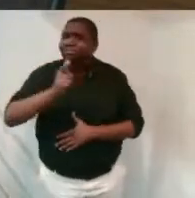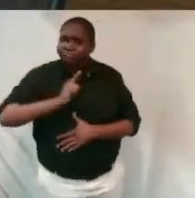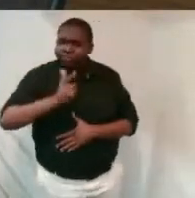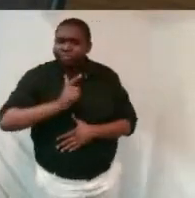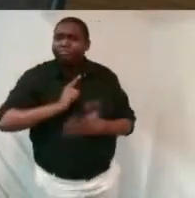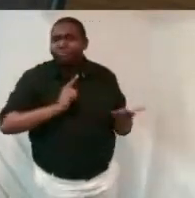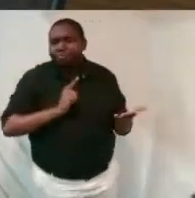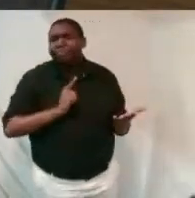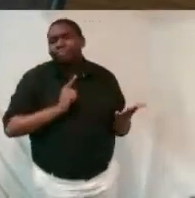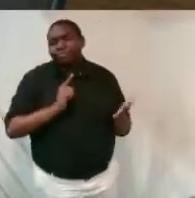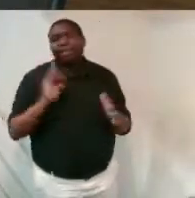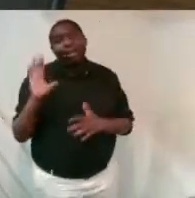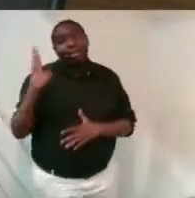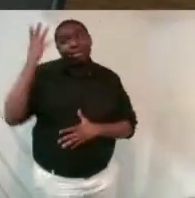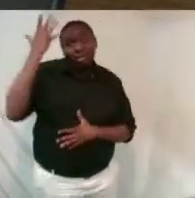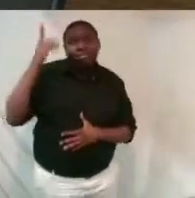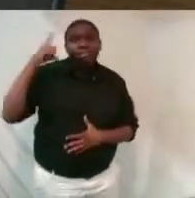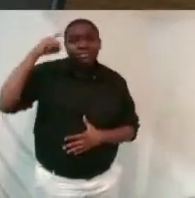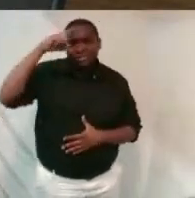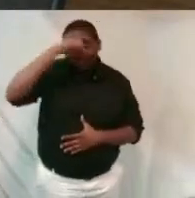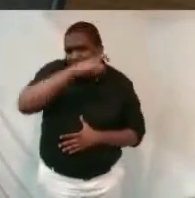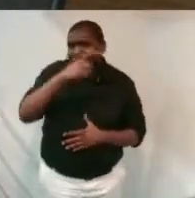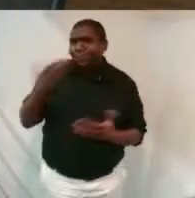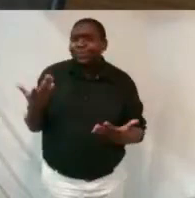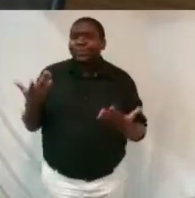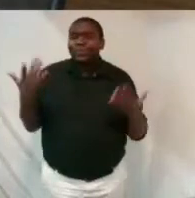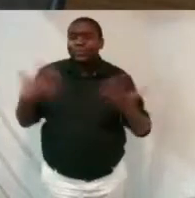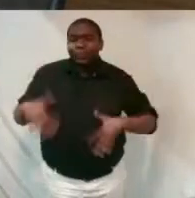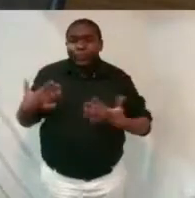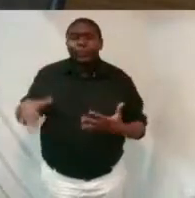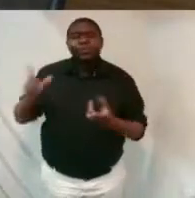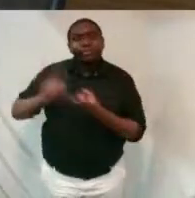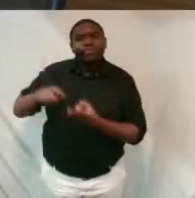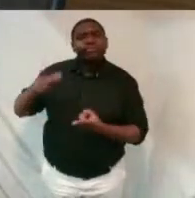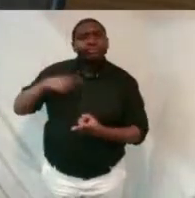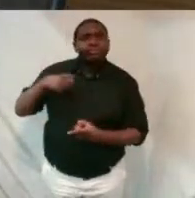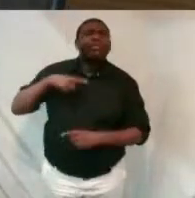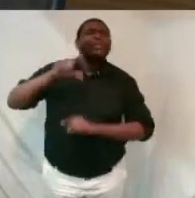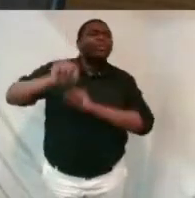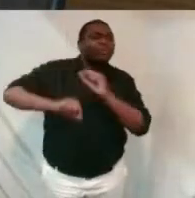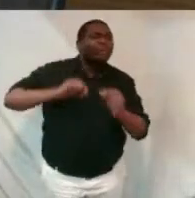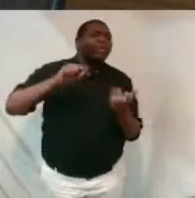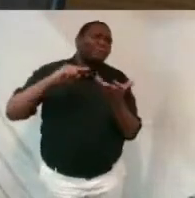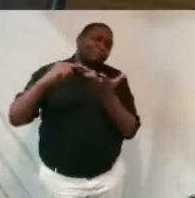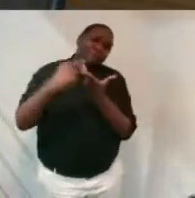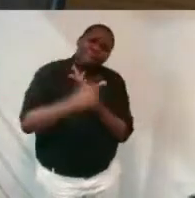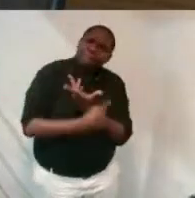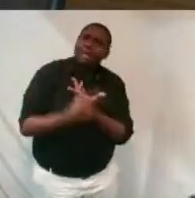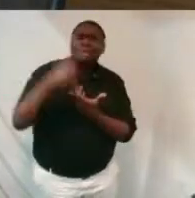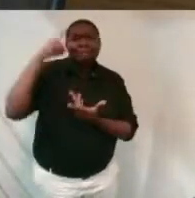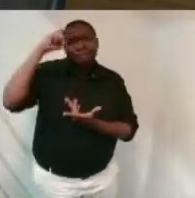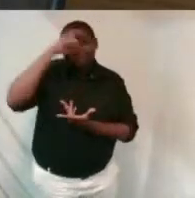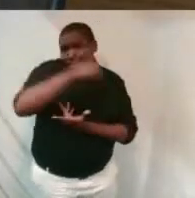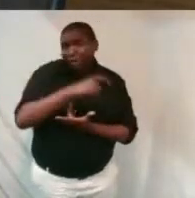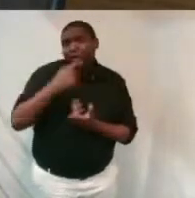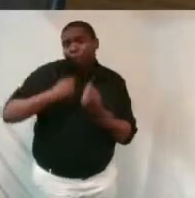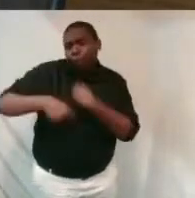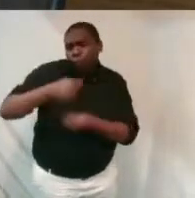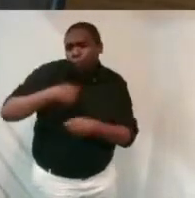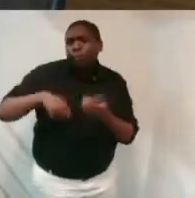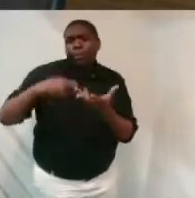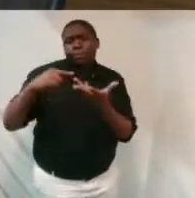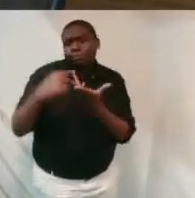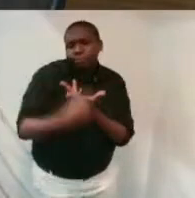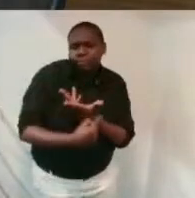dificuldades climáticas, que tem ainda muitas dificuldades econômicas e sociais